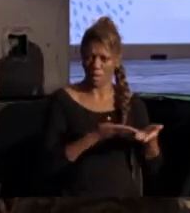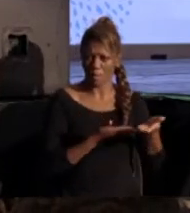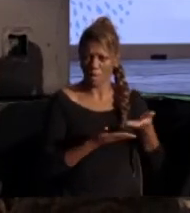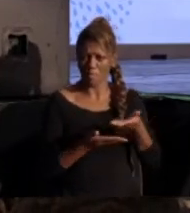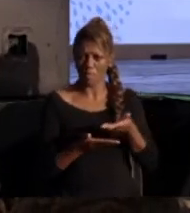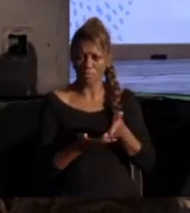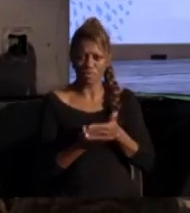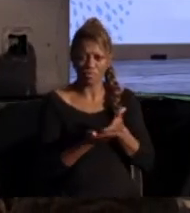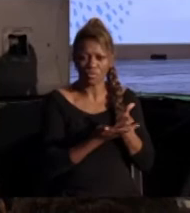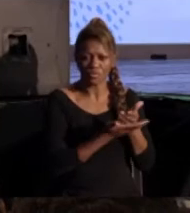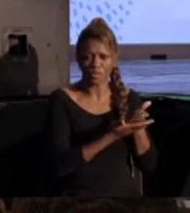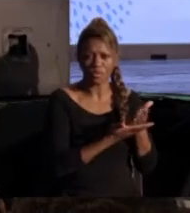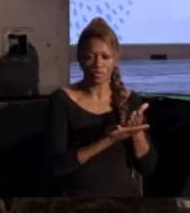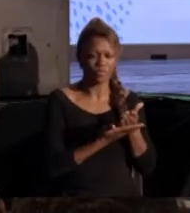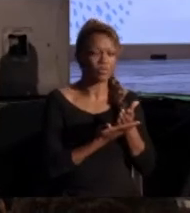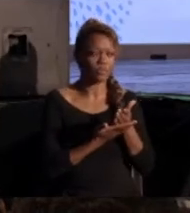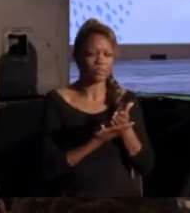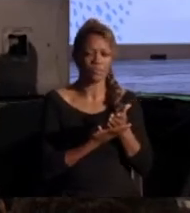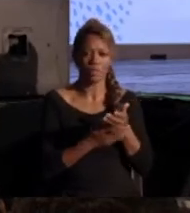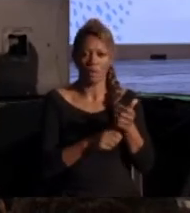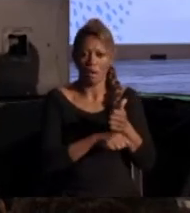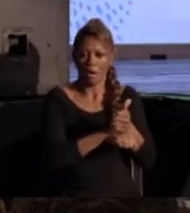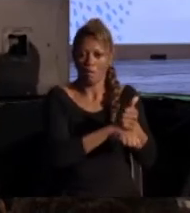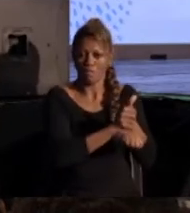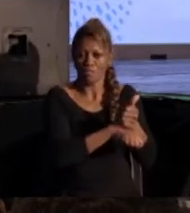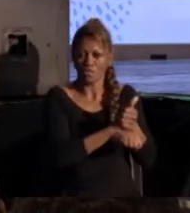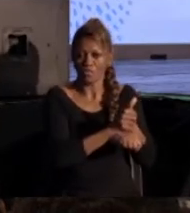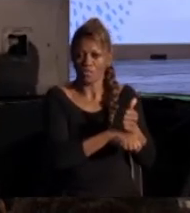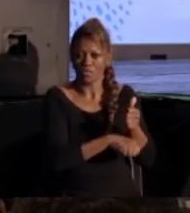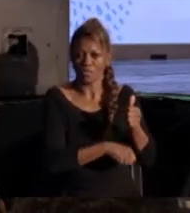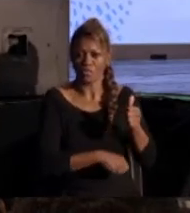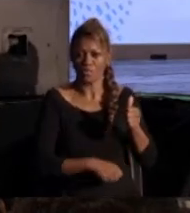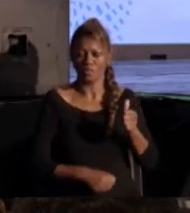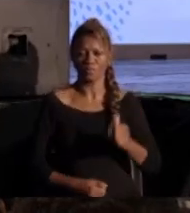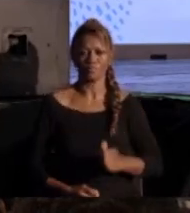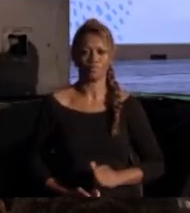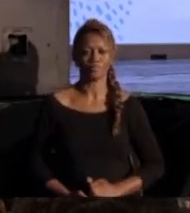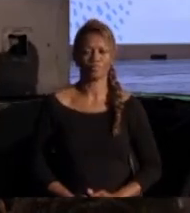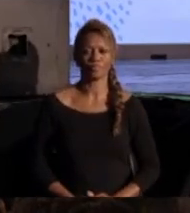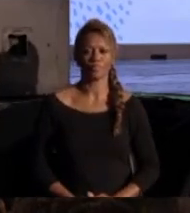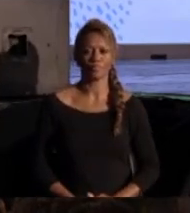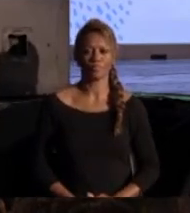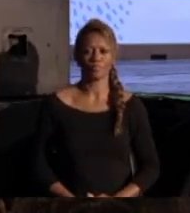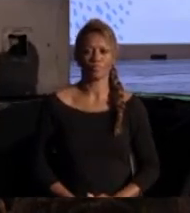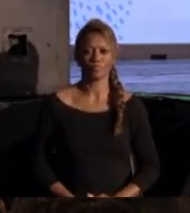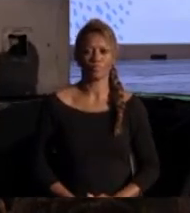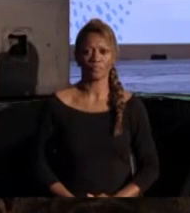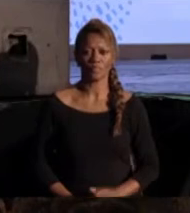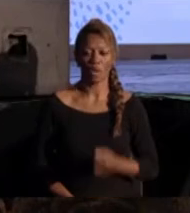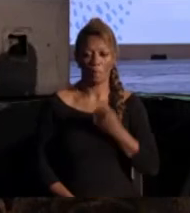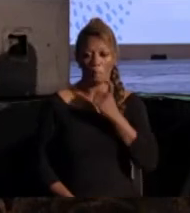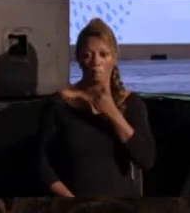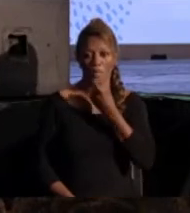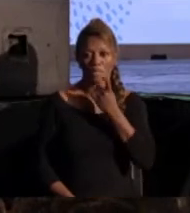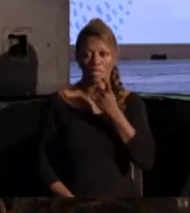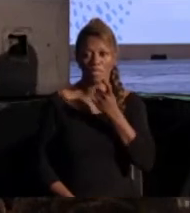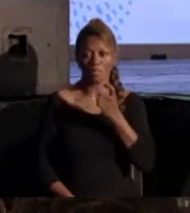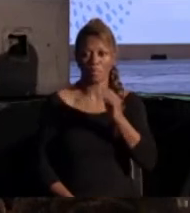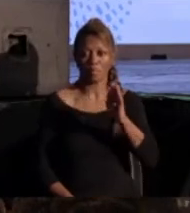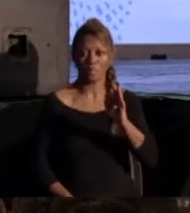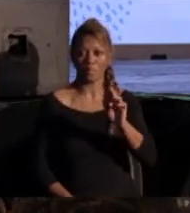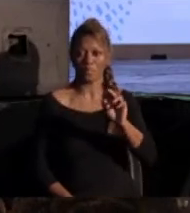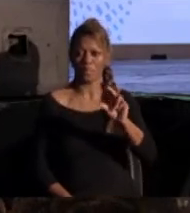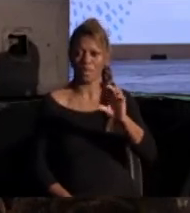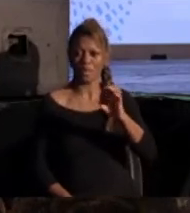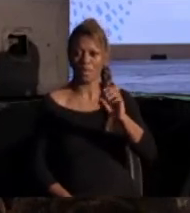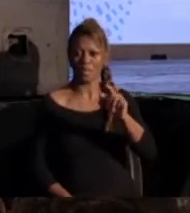que pode estar mais direcionada para o professor Bottazzo. Peraí aqui. Boca, bucalidade. É portal